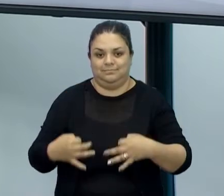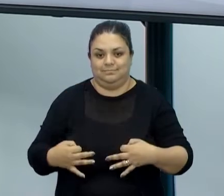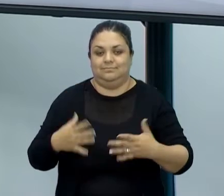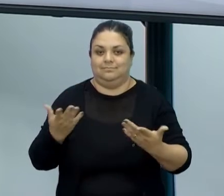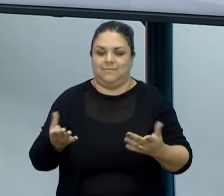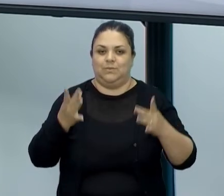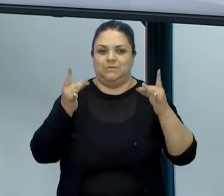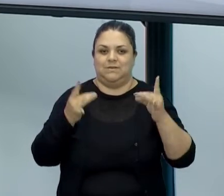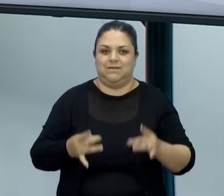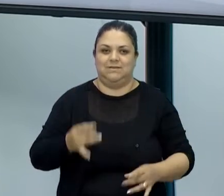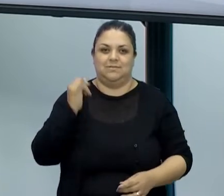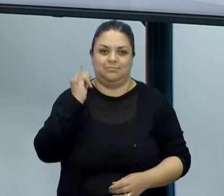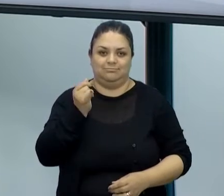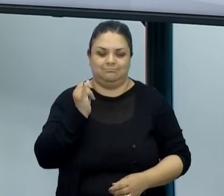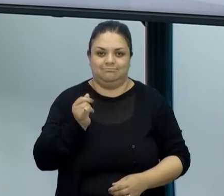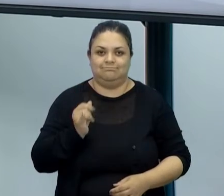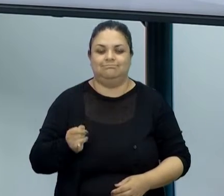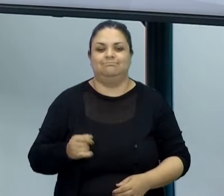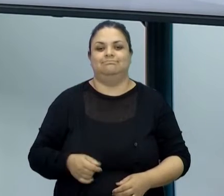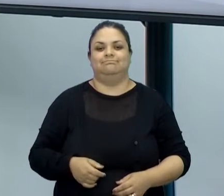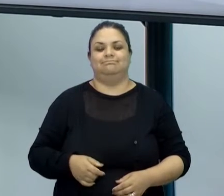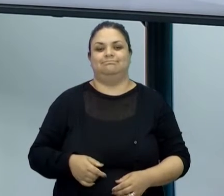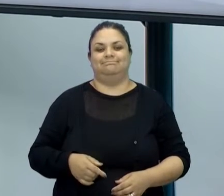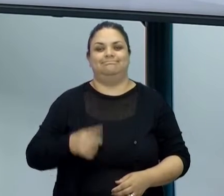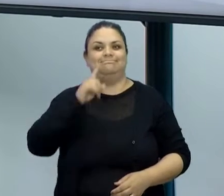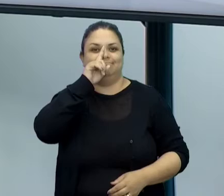é que ela pode, aí no caso, né,